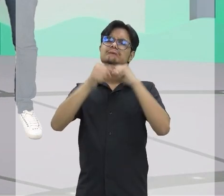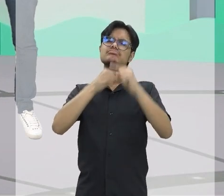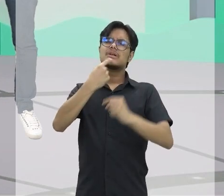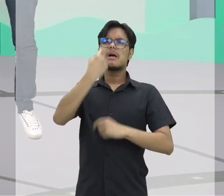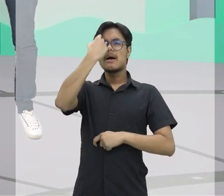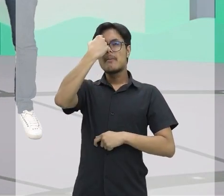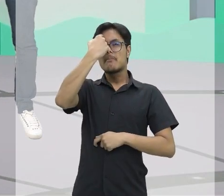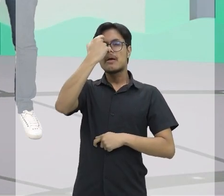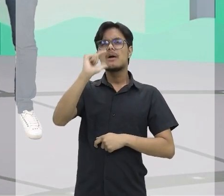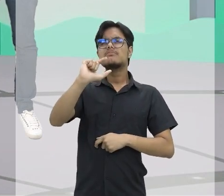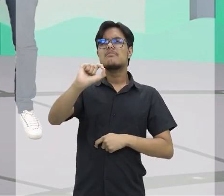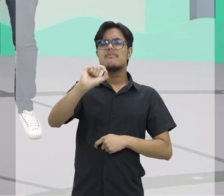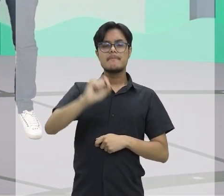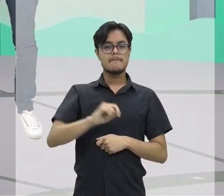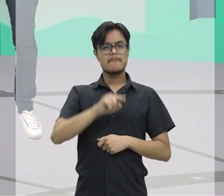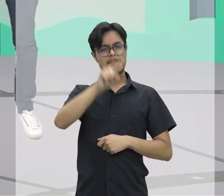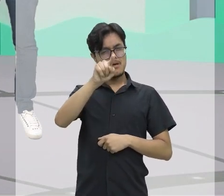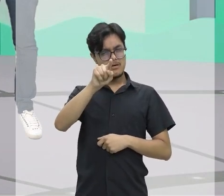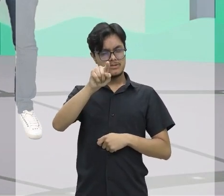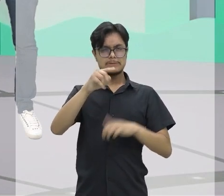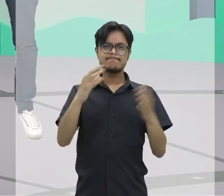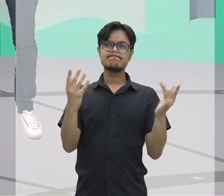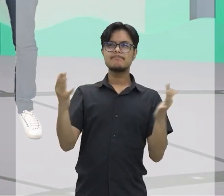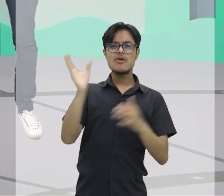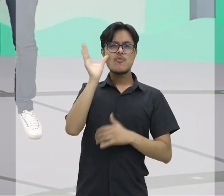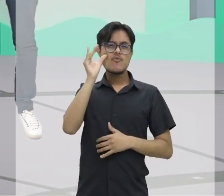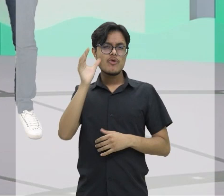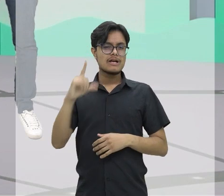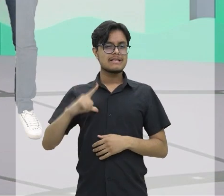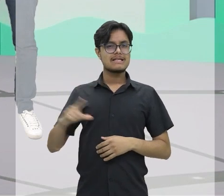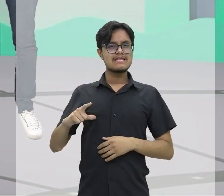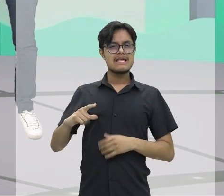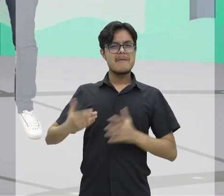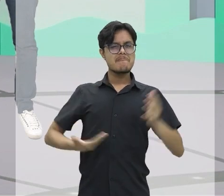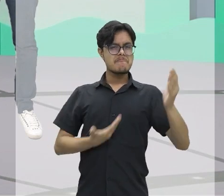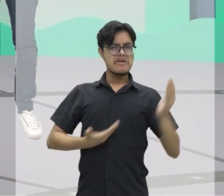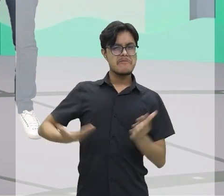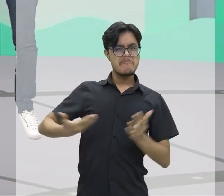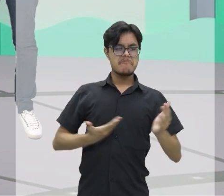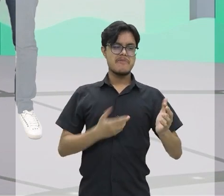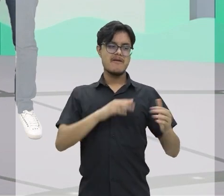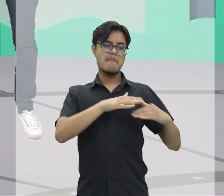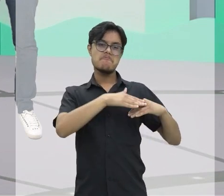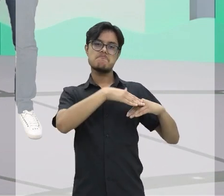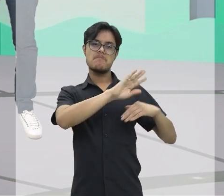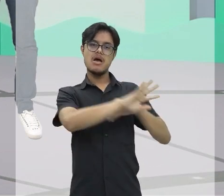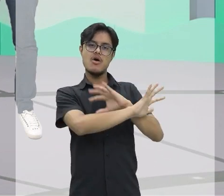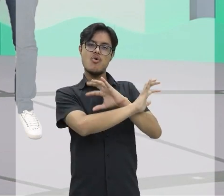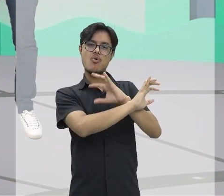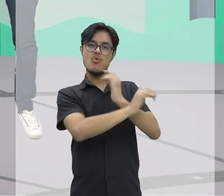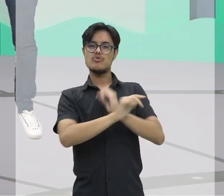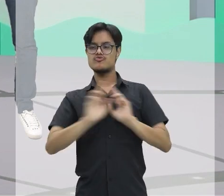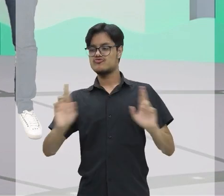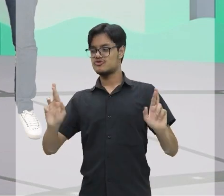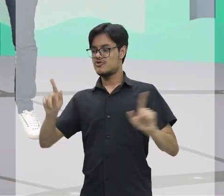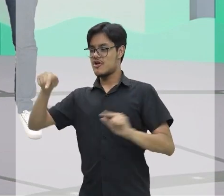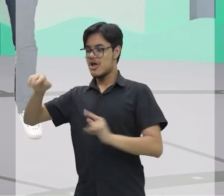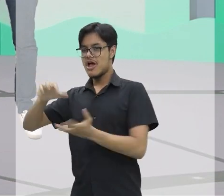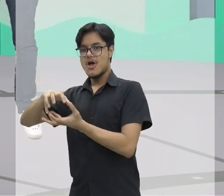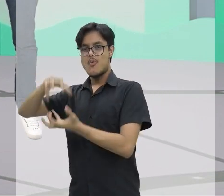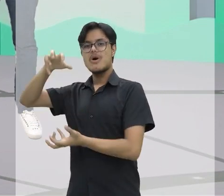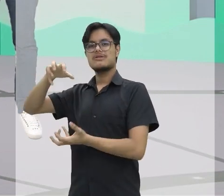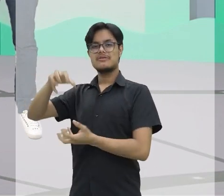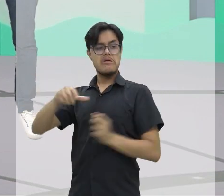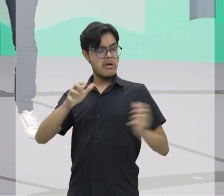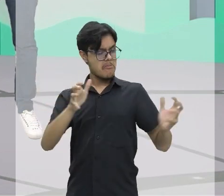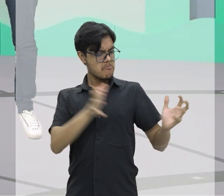ou se perguntado, você sabia que um bebê tem mais ossos que um adulto? Já parou para pensar? Embora eles sejam menores e